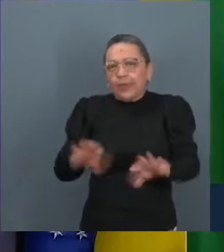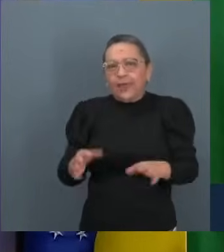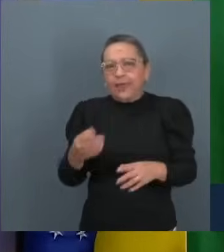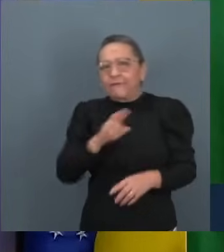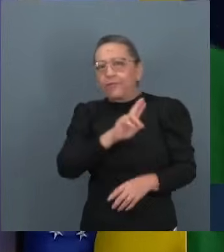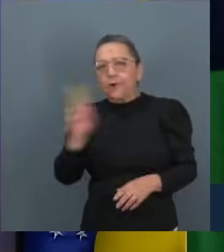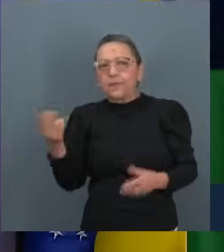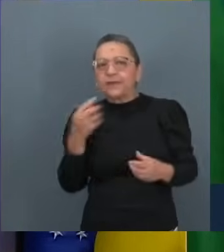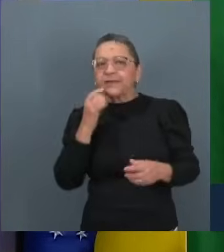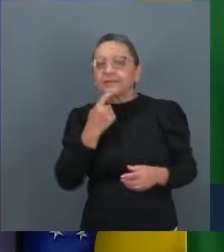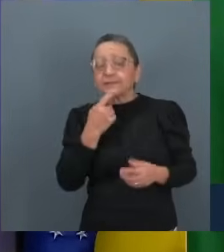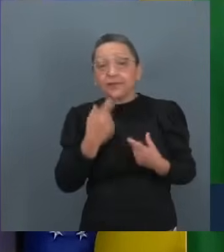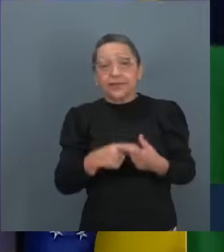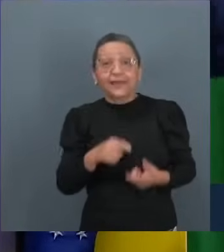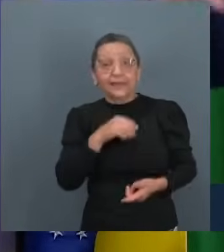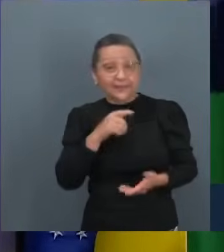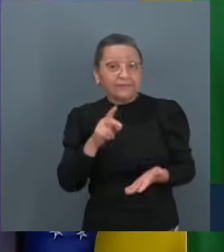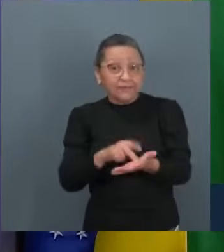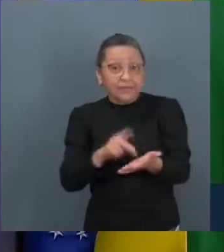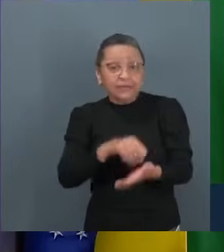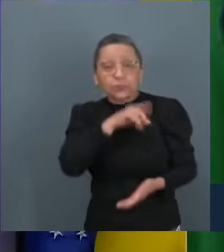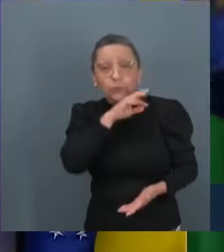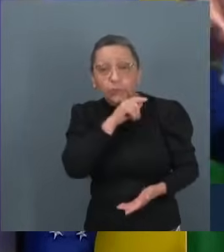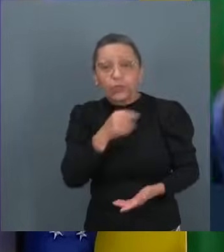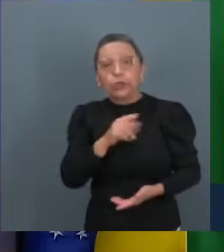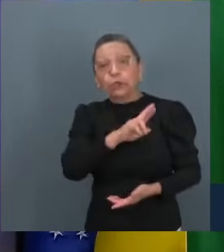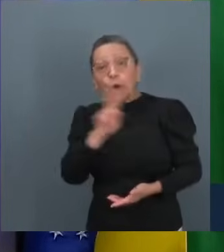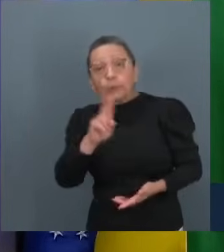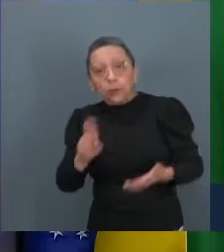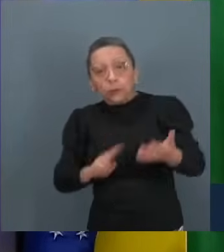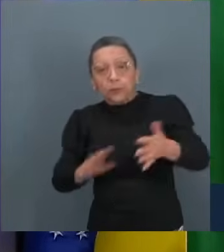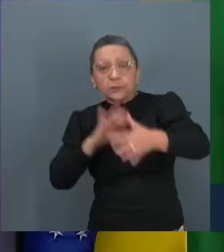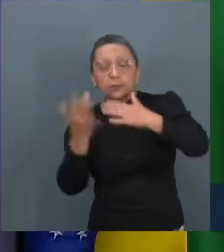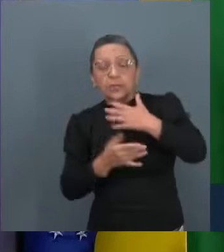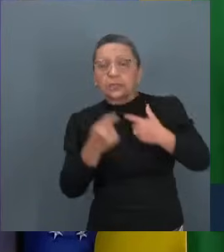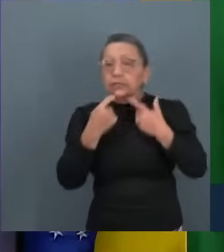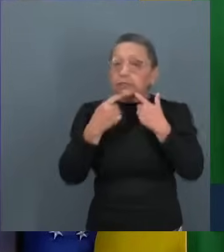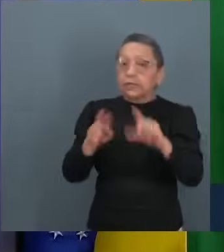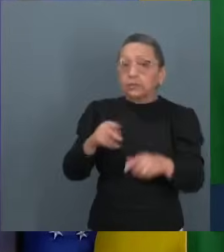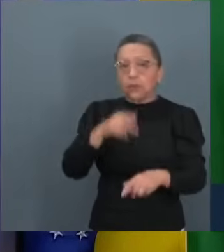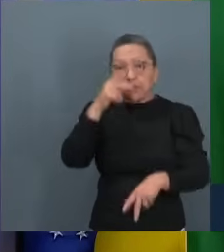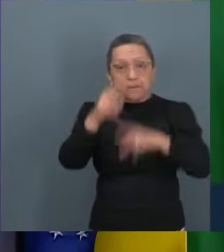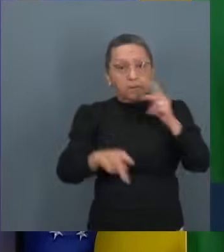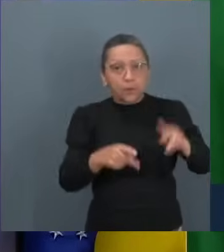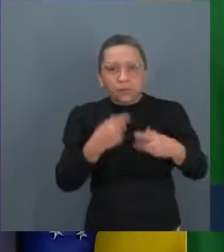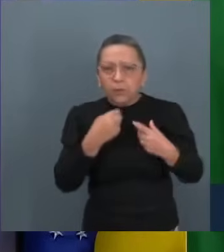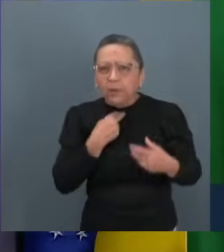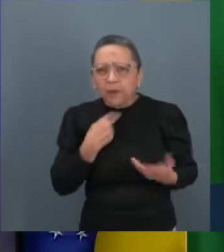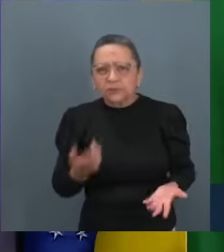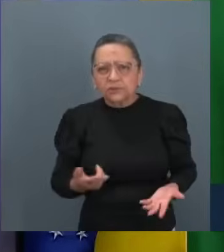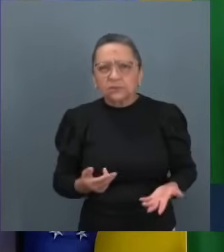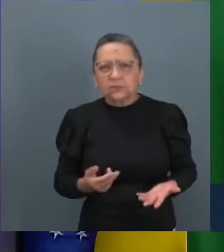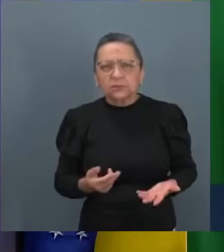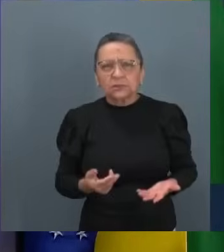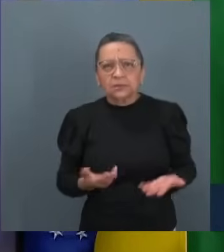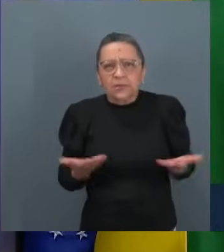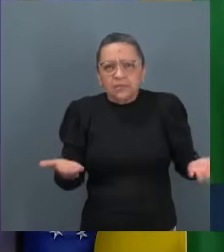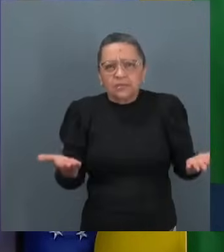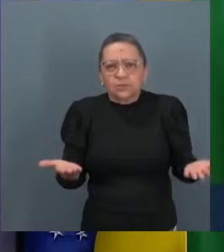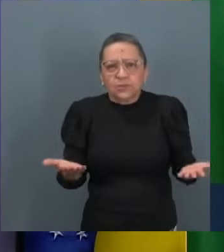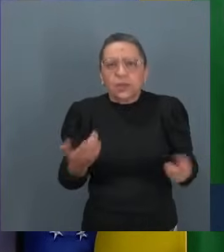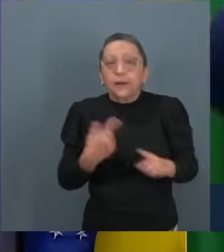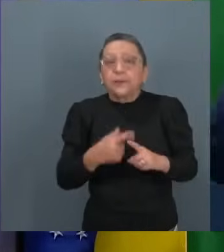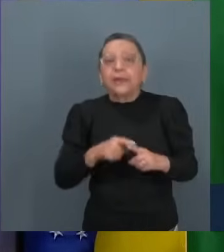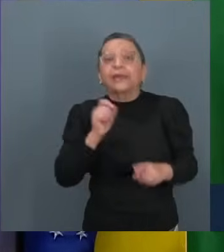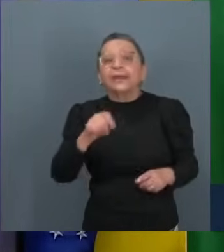fica ruim o nome dele saindo nas redes sociais, criticando. Quer dizer, o povo não pode mais criticar essa turma que recebe o dinheiro